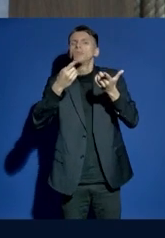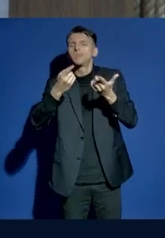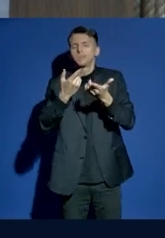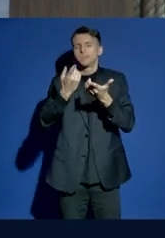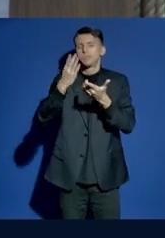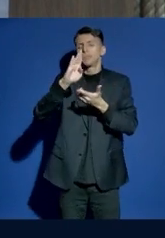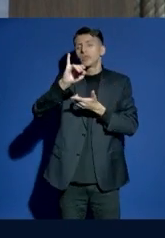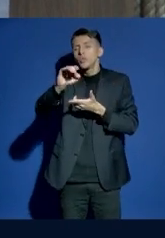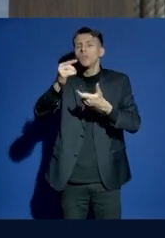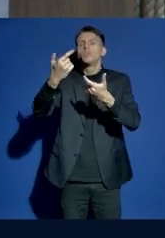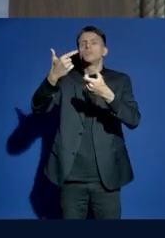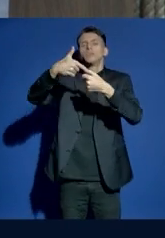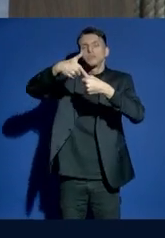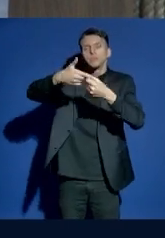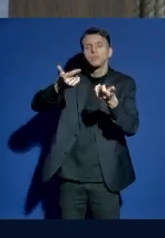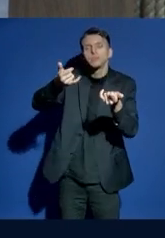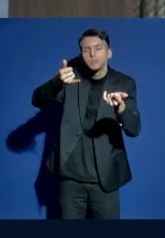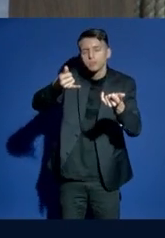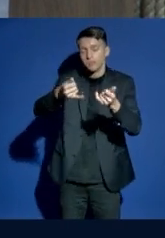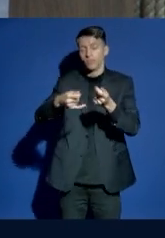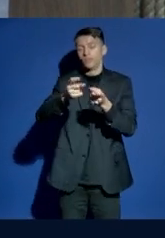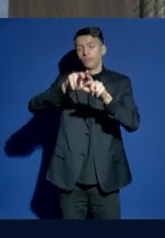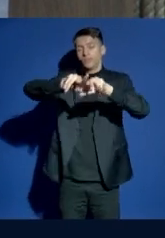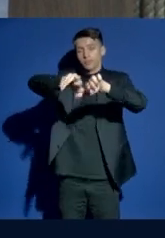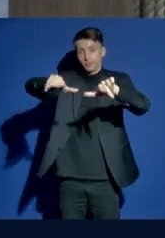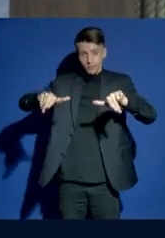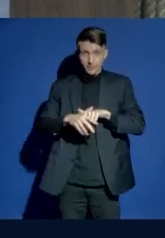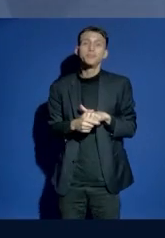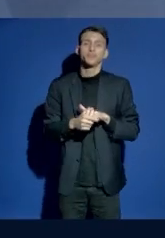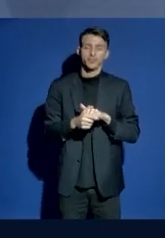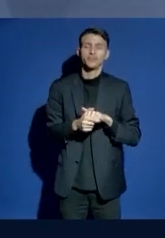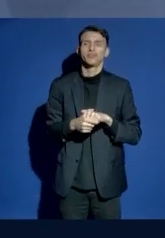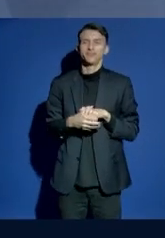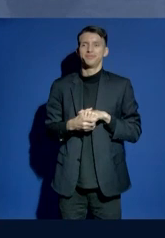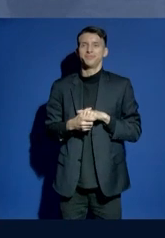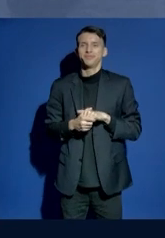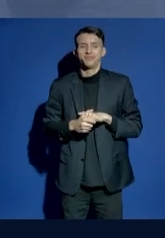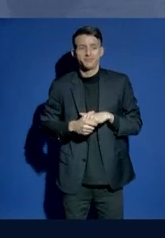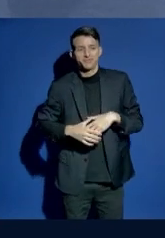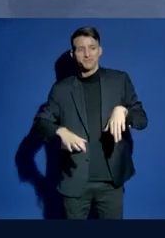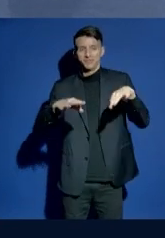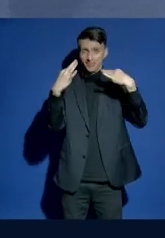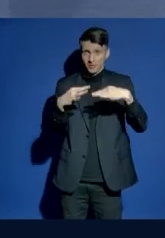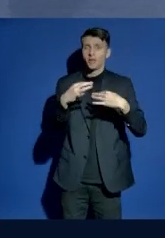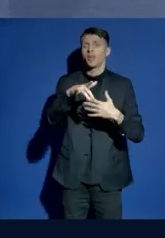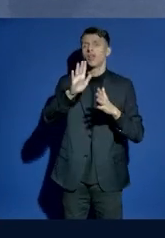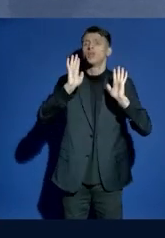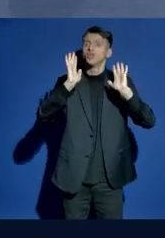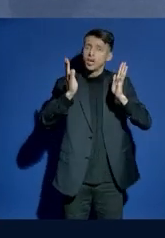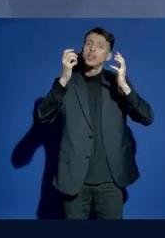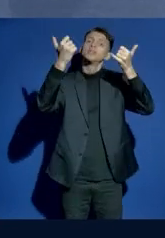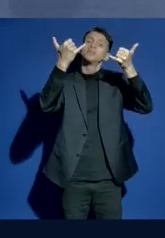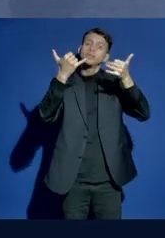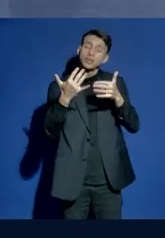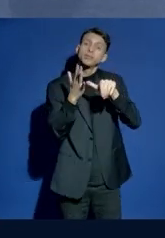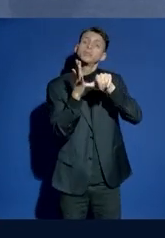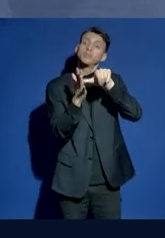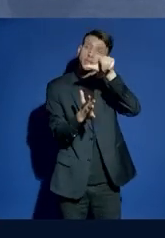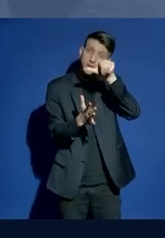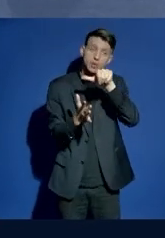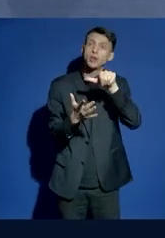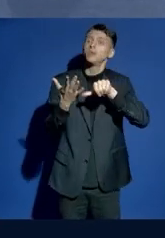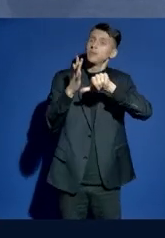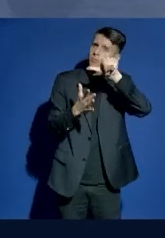pelo esmagamento da soja, seja pelo esmagamento do milho. Certo. Eu até comentei